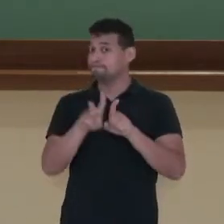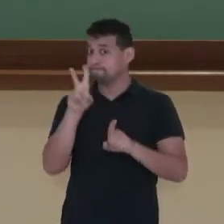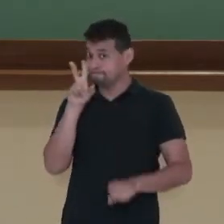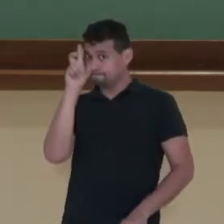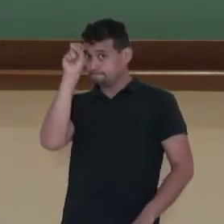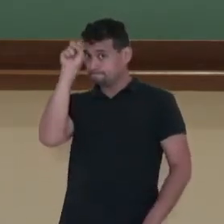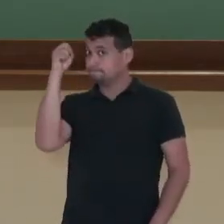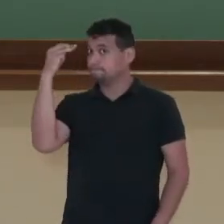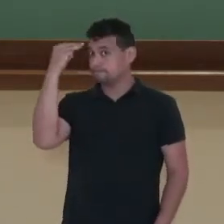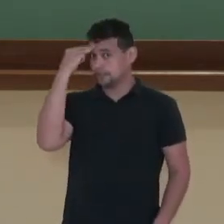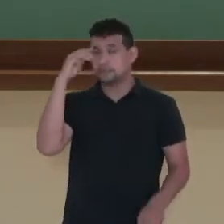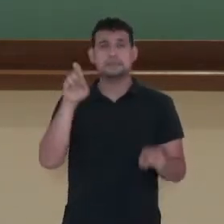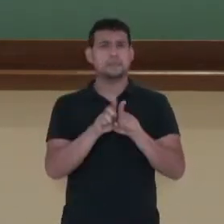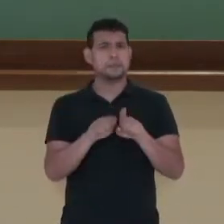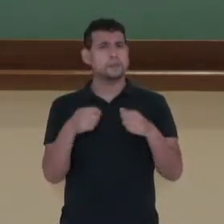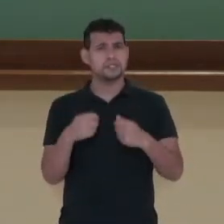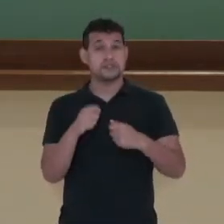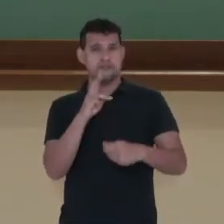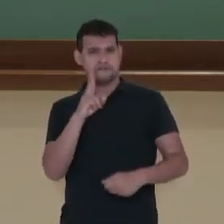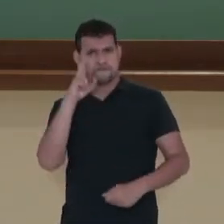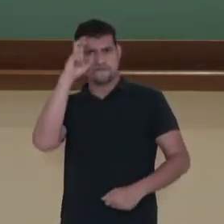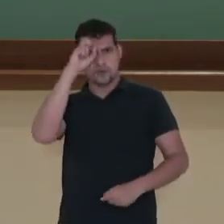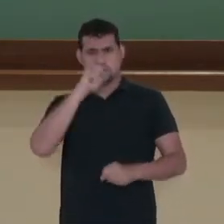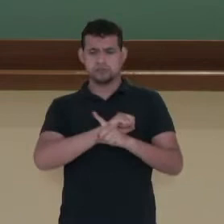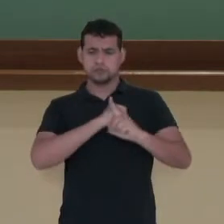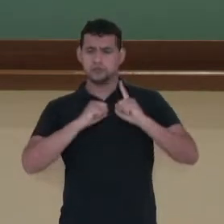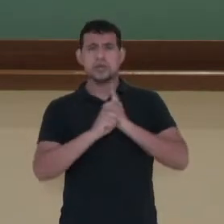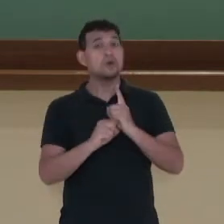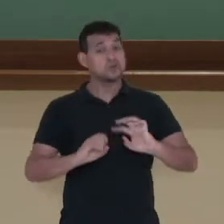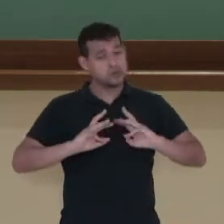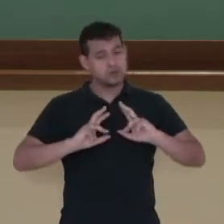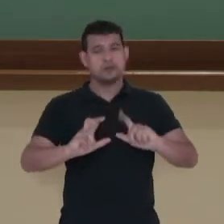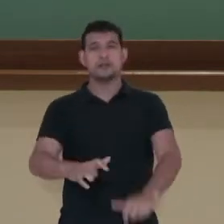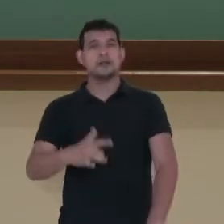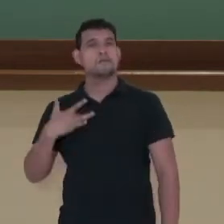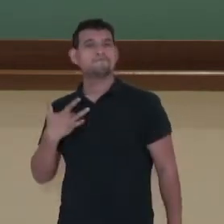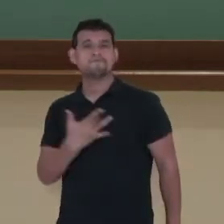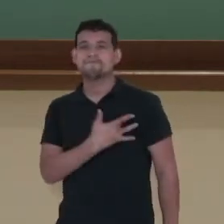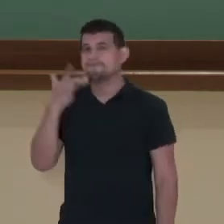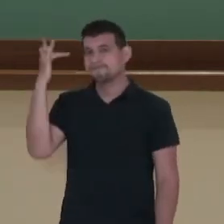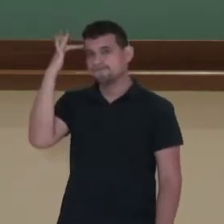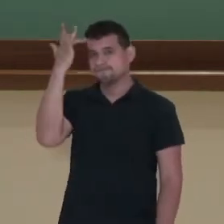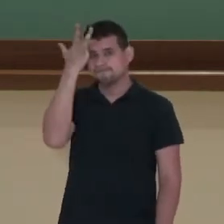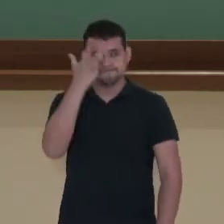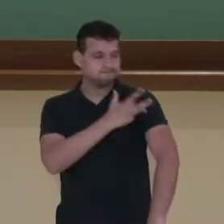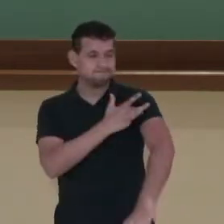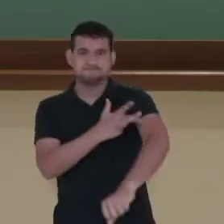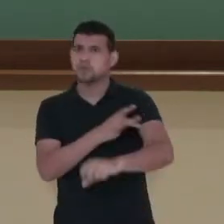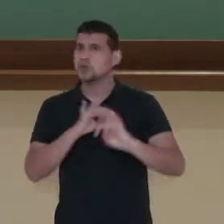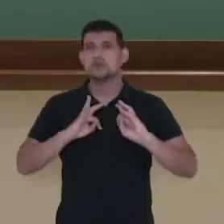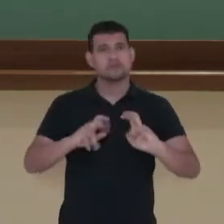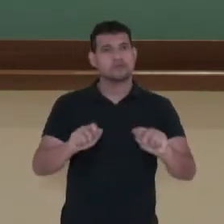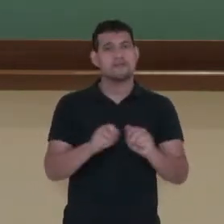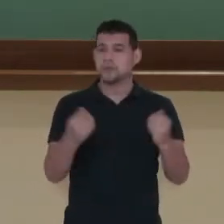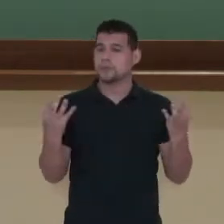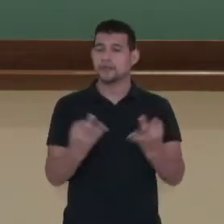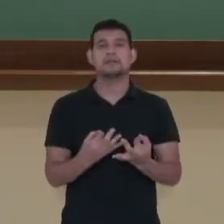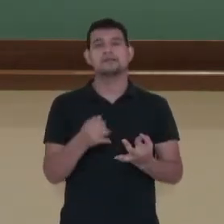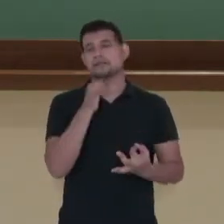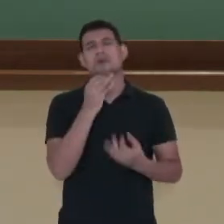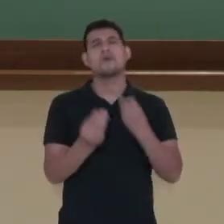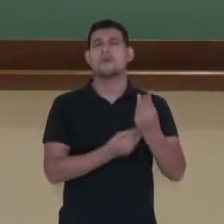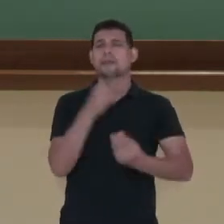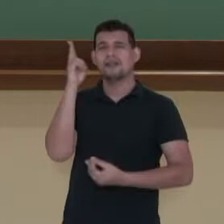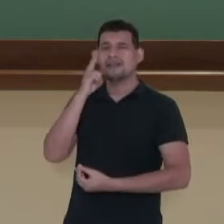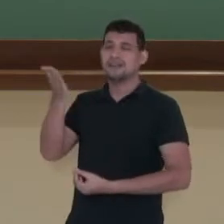Nós precisamos ter um social forte para que toda a nossa saúde ela seja restabelecida. Vamos lembrar lá